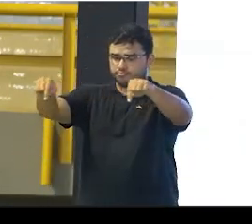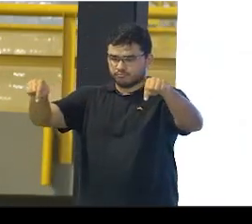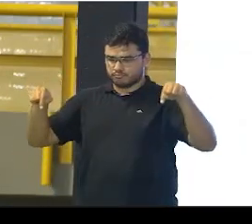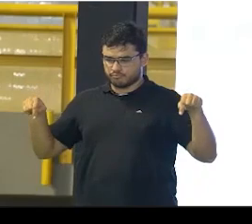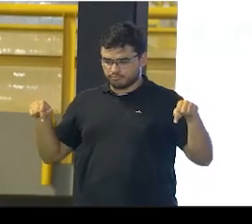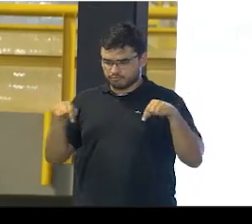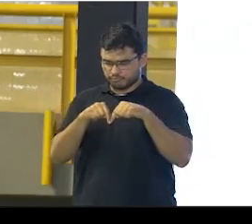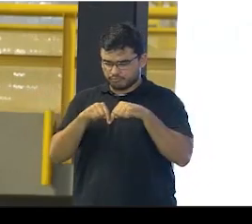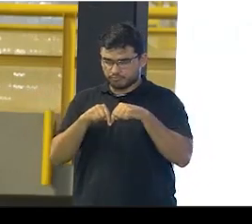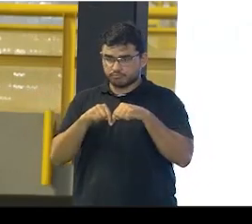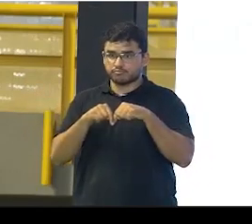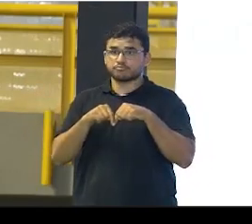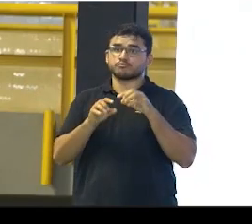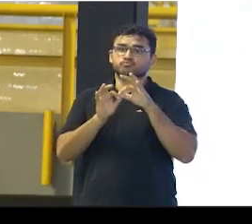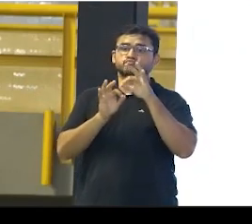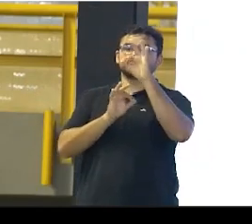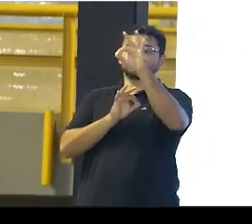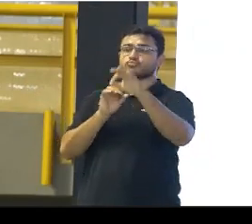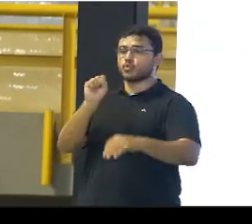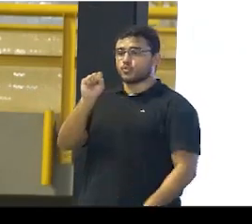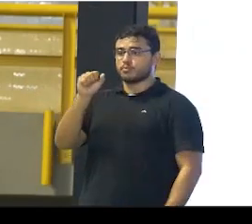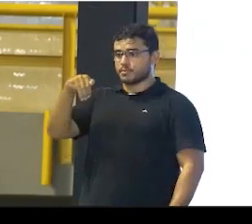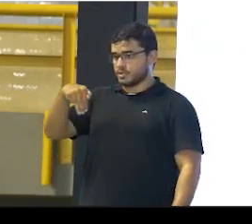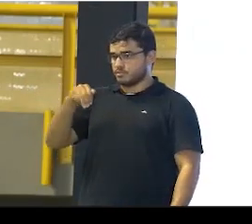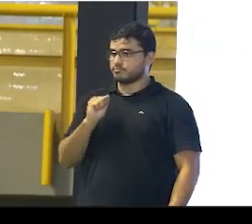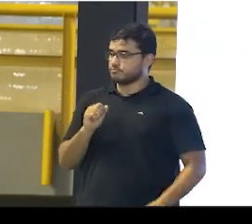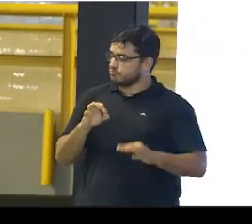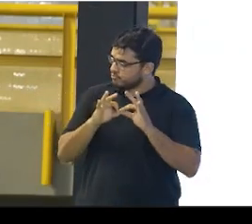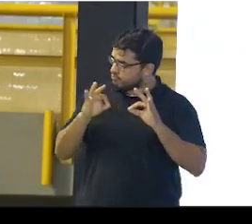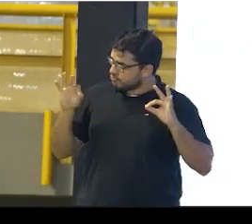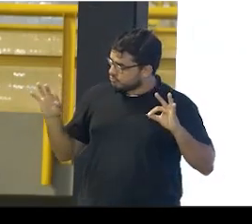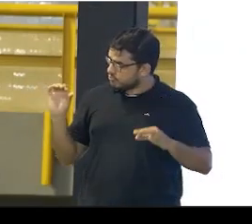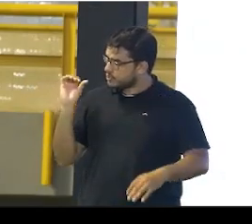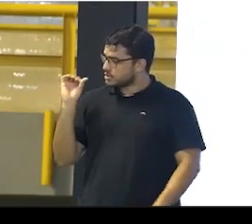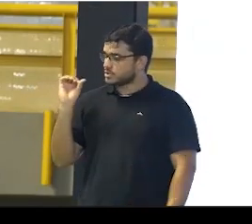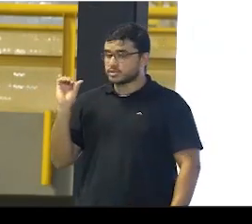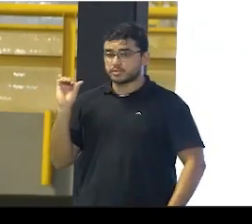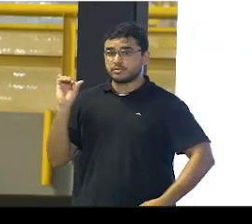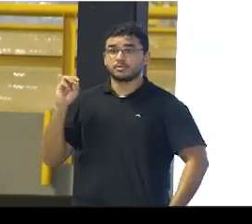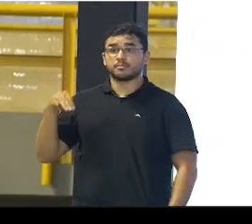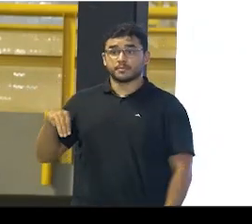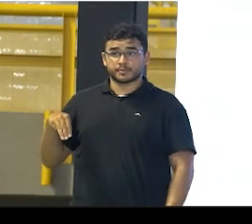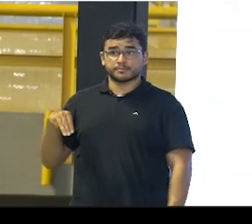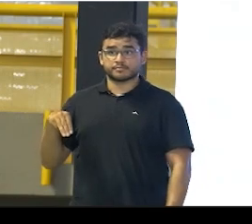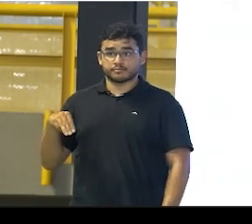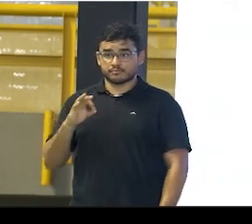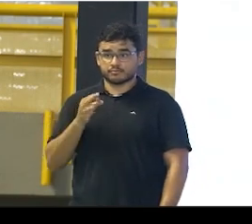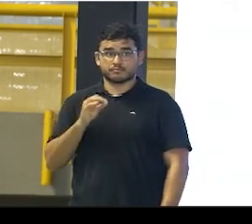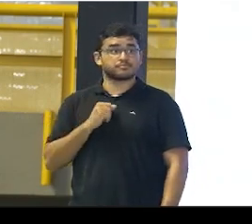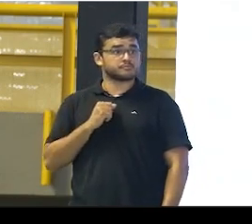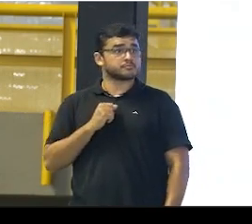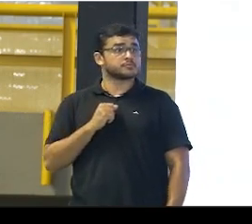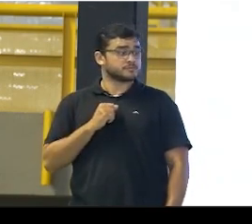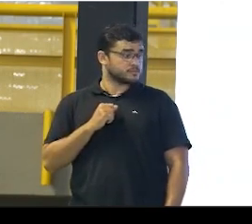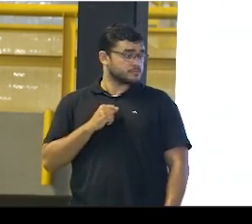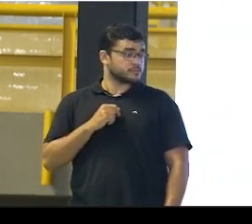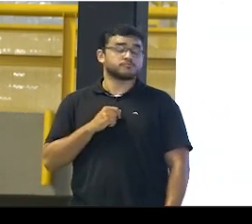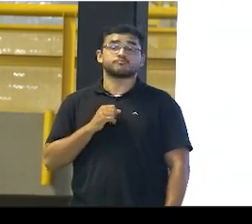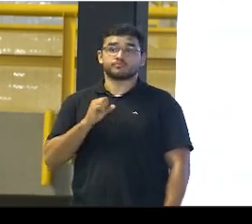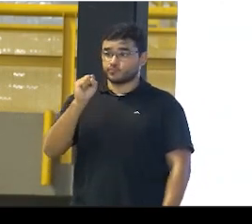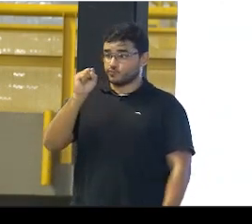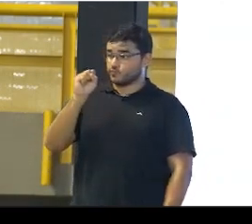O trapézio, muita gente esquece a área do trapézio, que é base maior mais base menor vezes altura sobre 2.